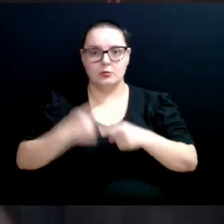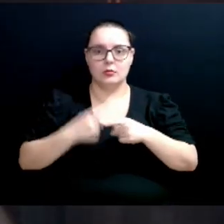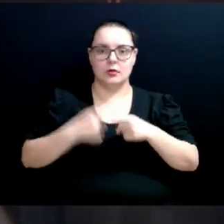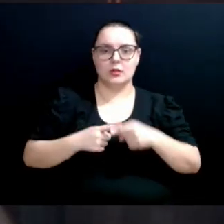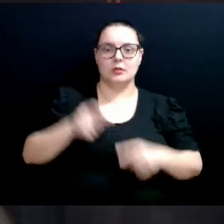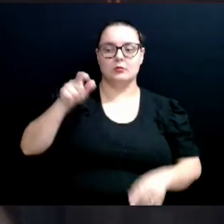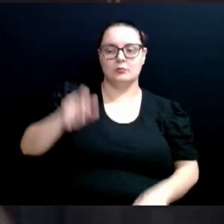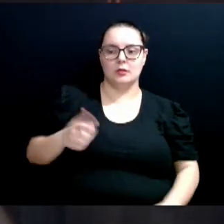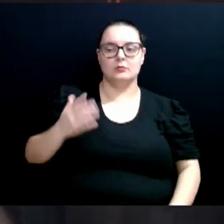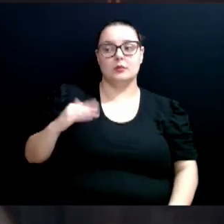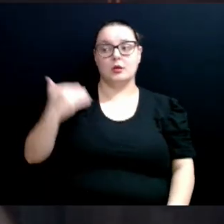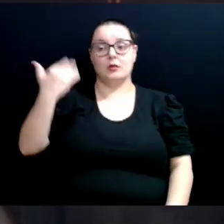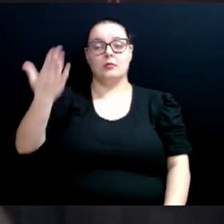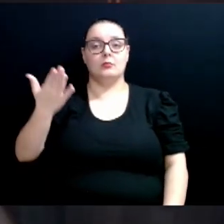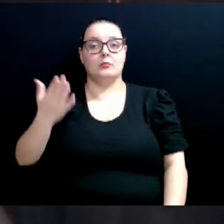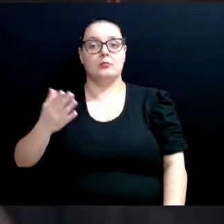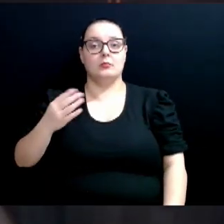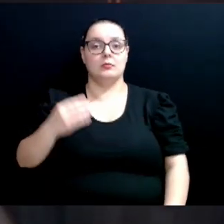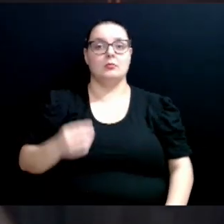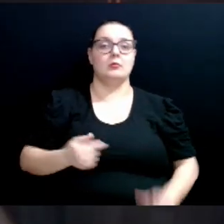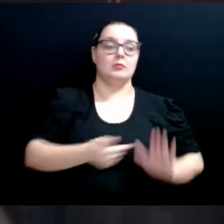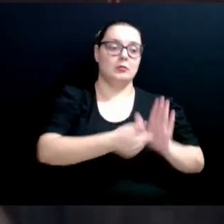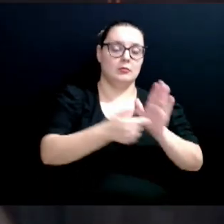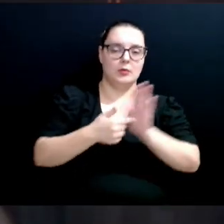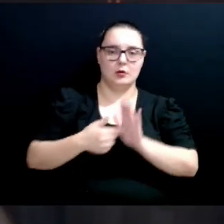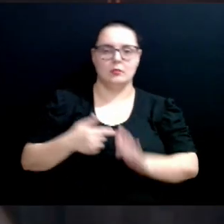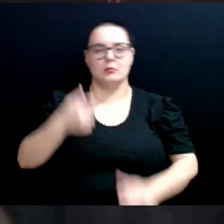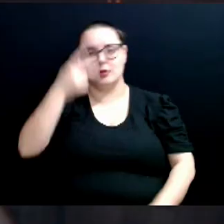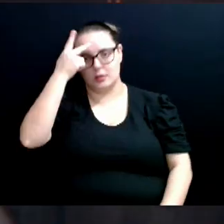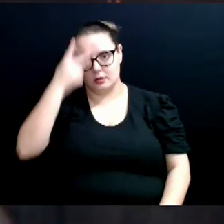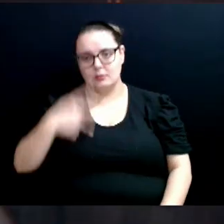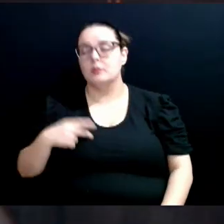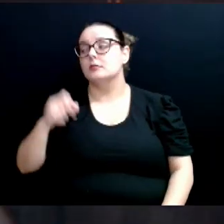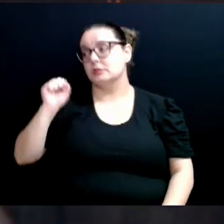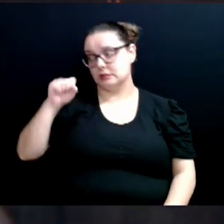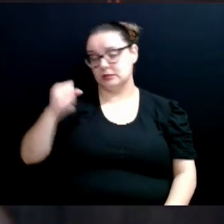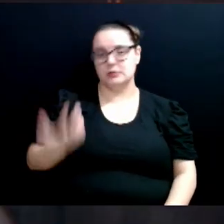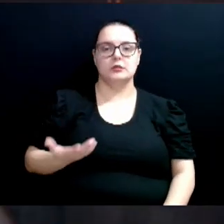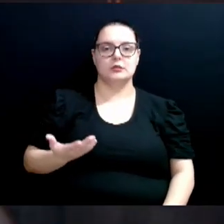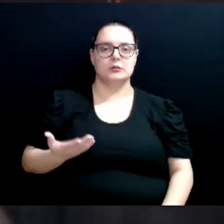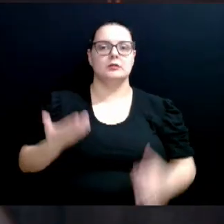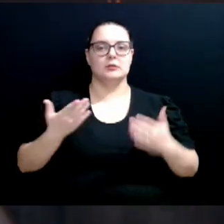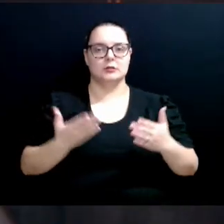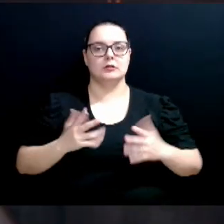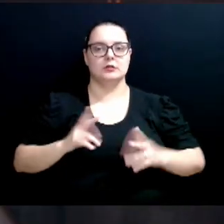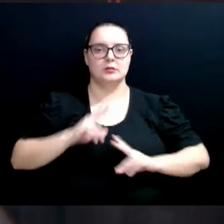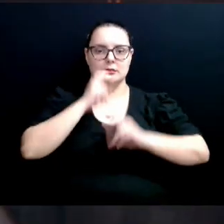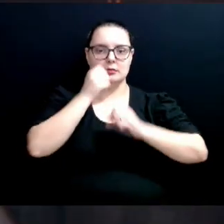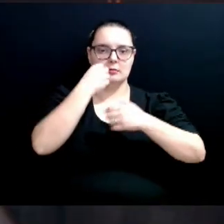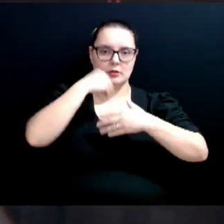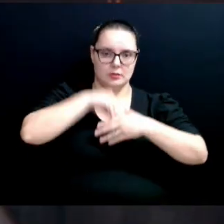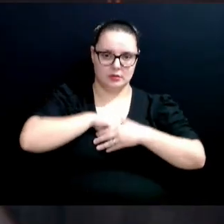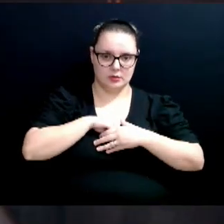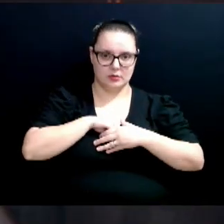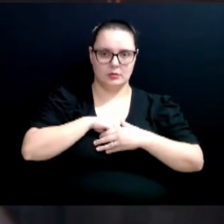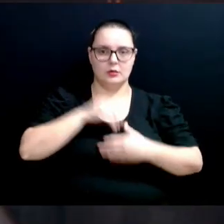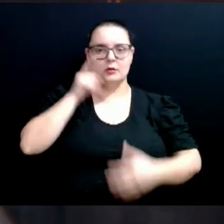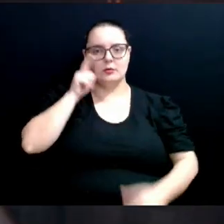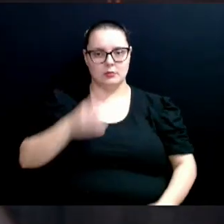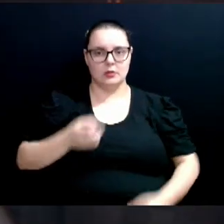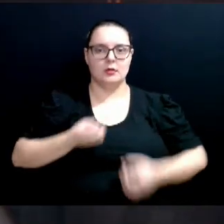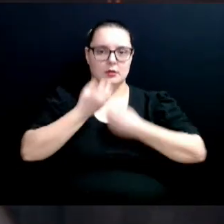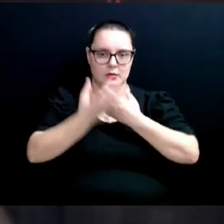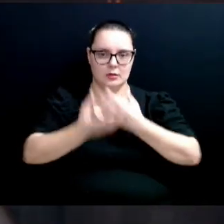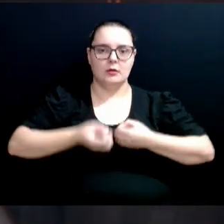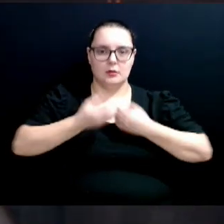mais condições de sinalizar a ela, né? Sim. E aí, às vezes, com isso, ela ganha uma força interna para conseguir verbalizar e colocar o limite,